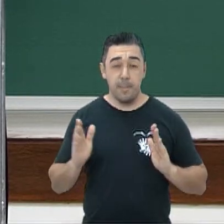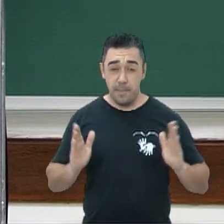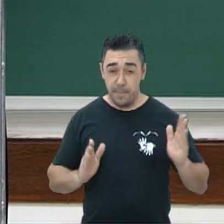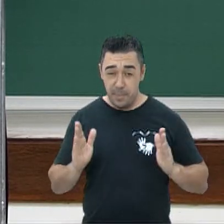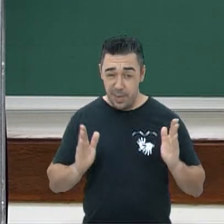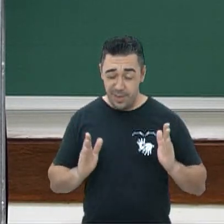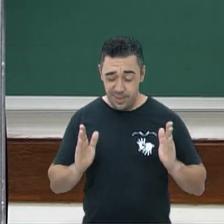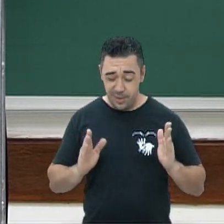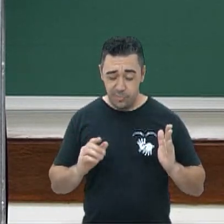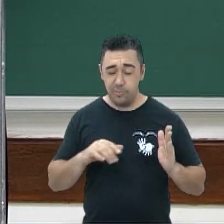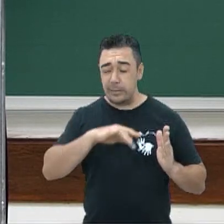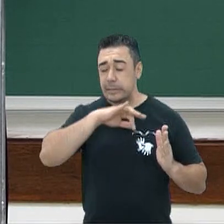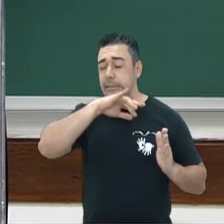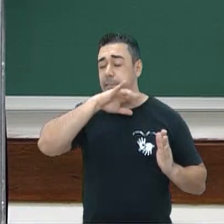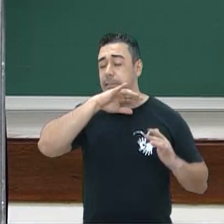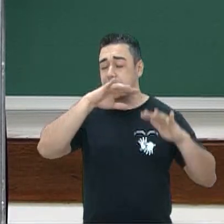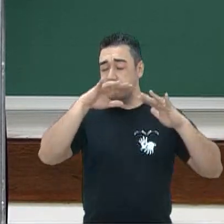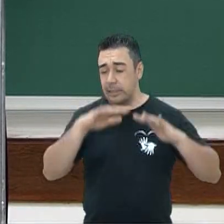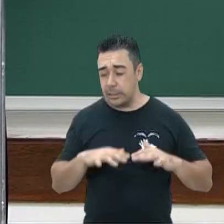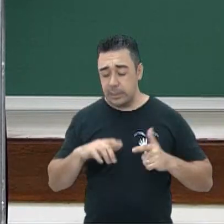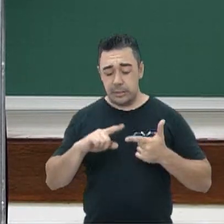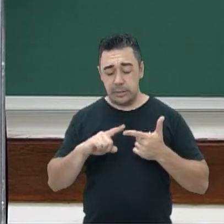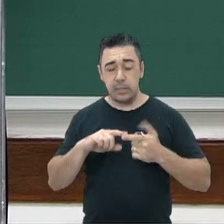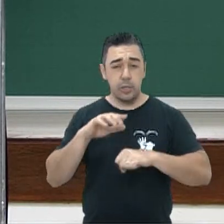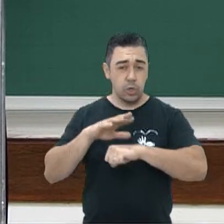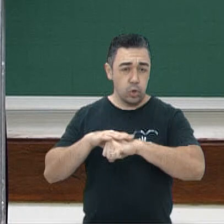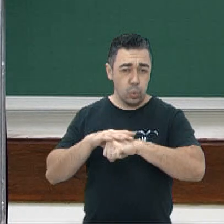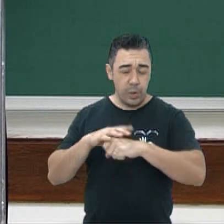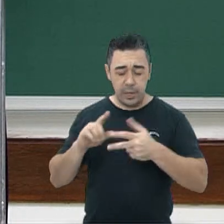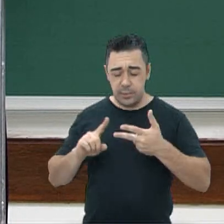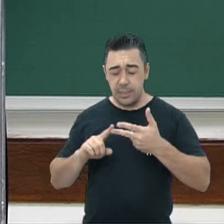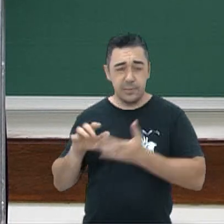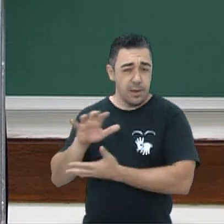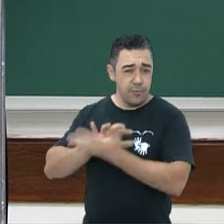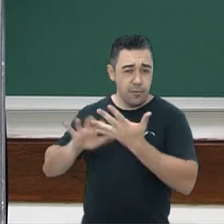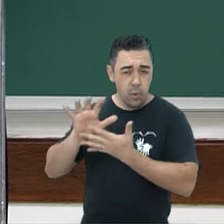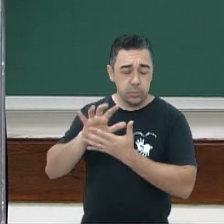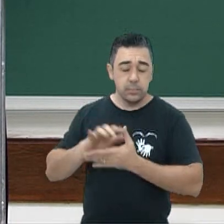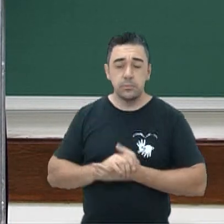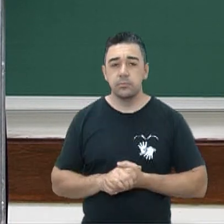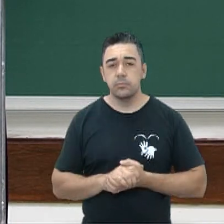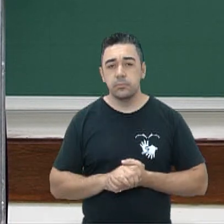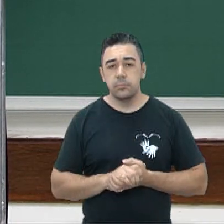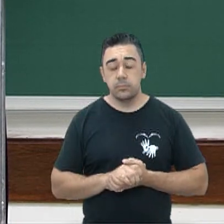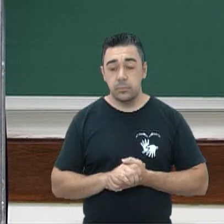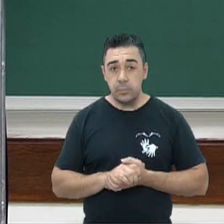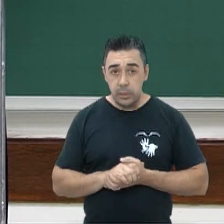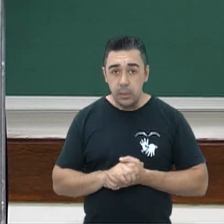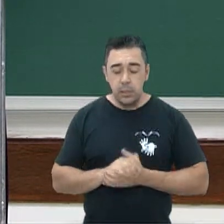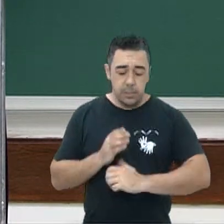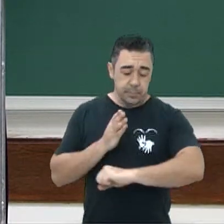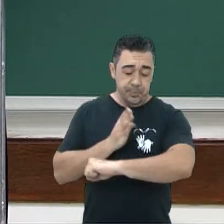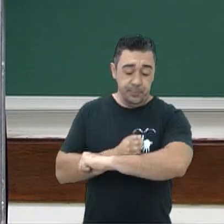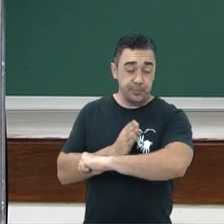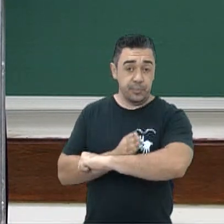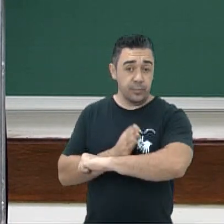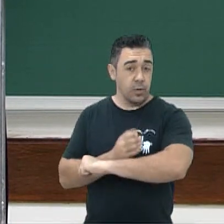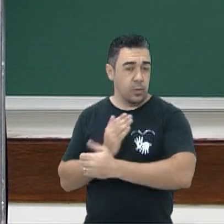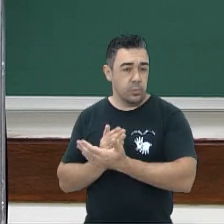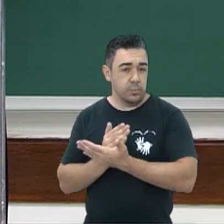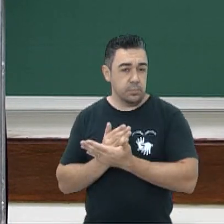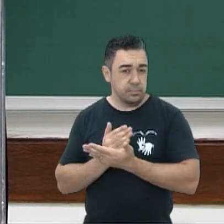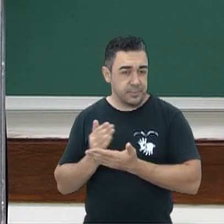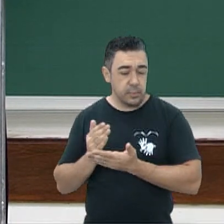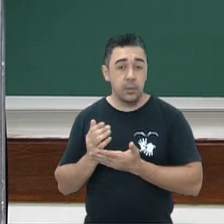das crises, né? Doenças e revoltas. O período medieval é um período extremamente rico, né? Em